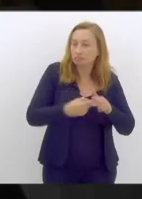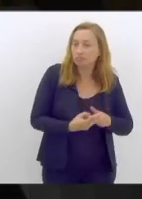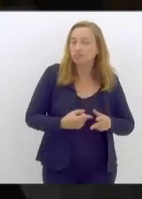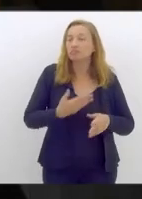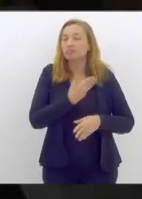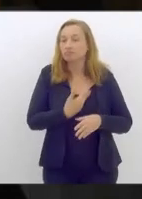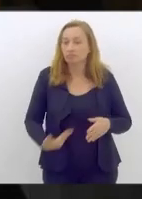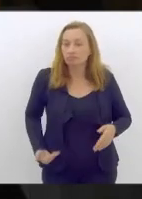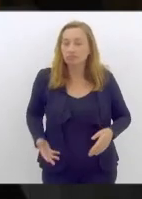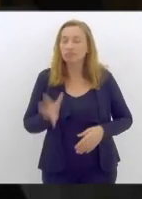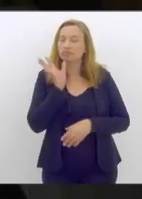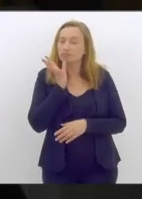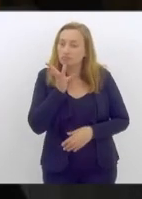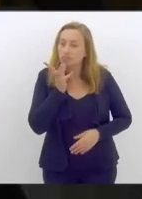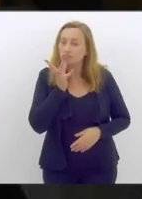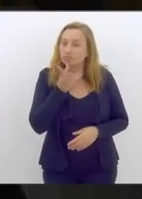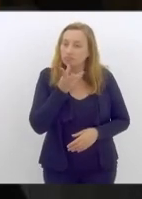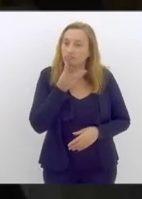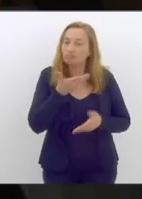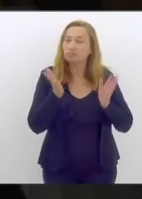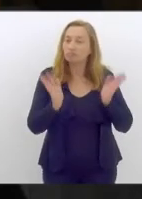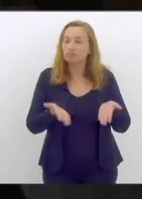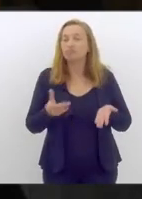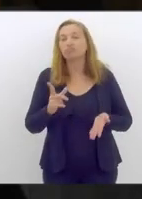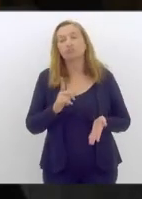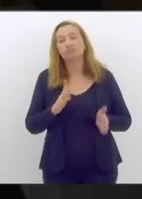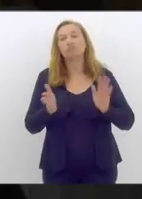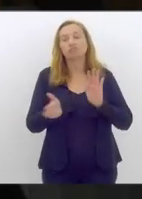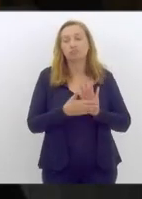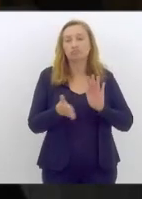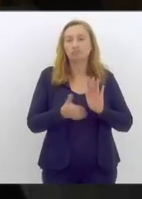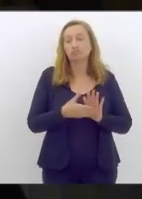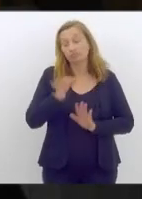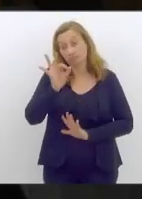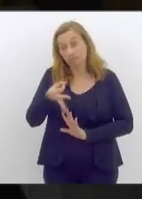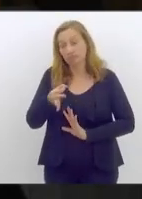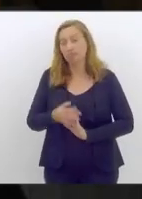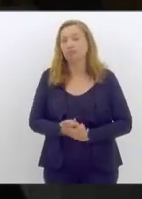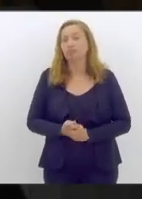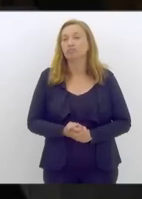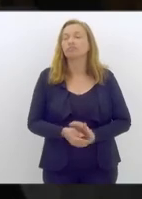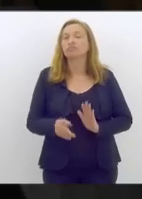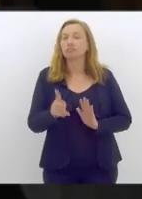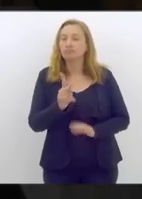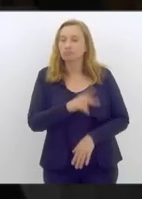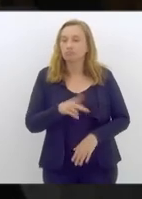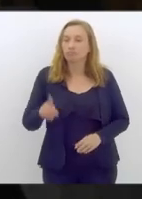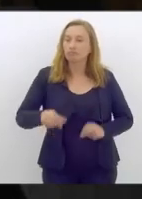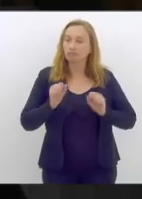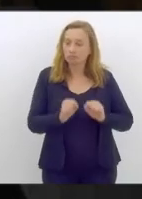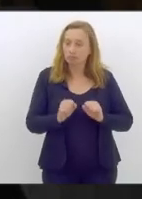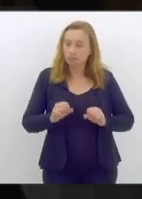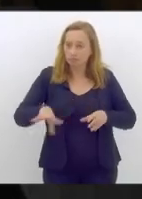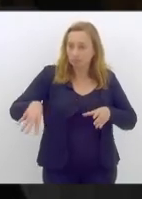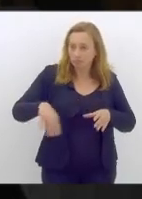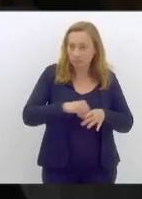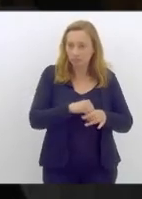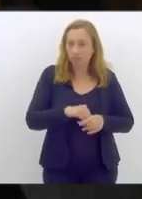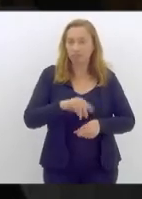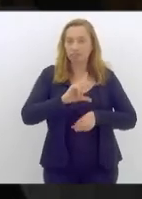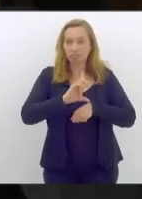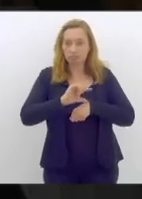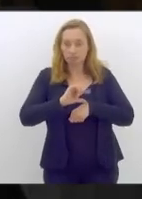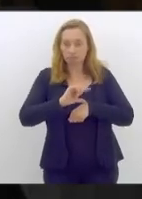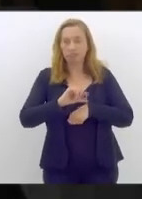enrolou hoje já tem uma proposta bem definida para que os professores possam fazer a migração de carga horária